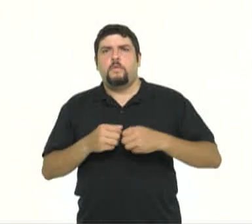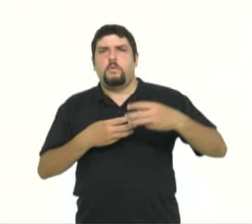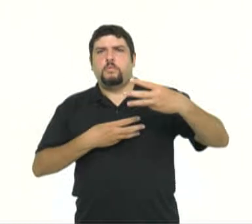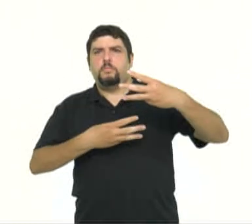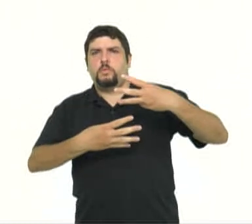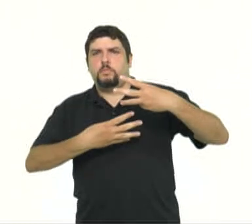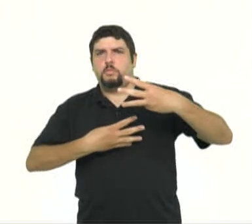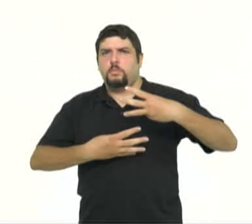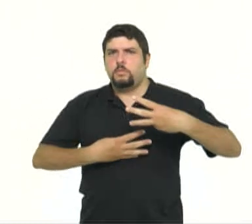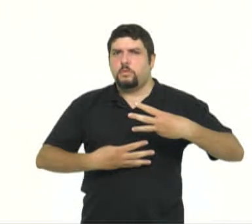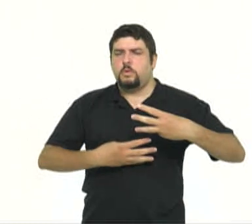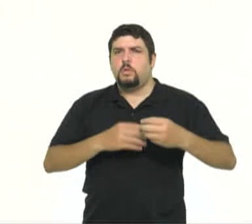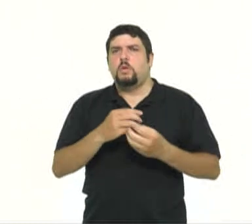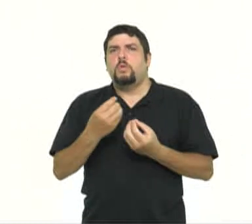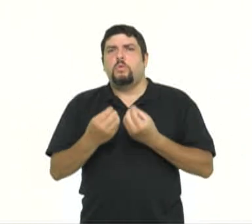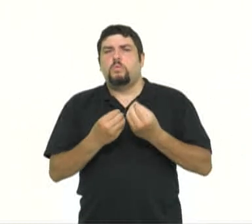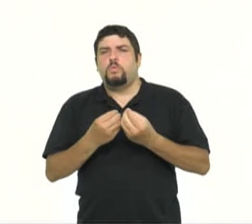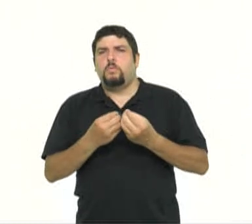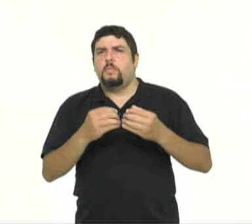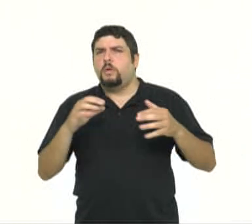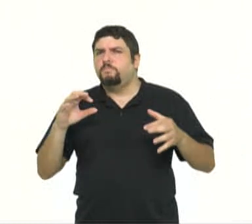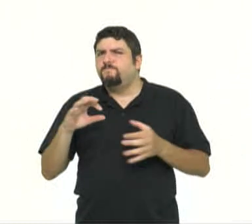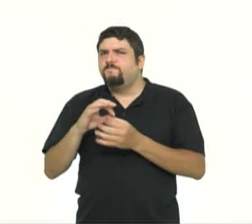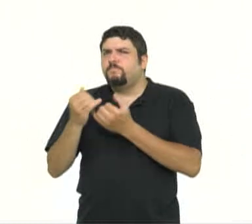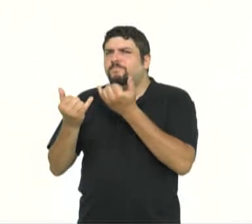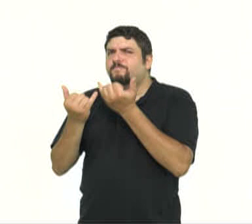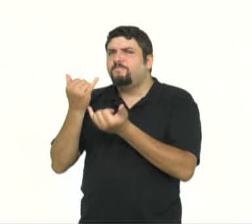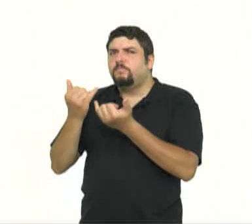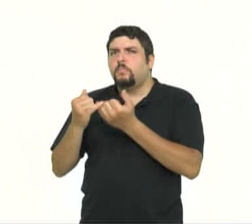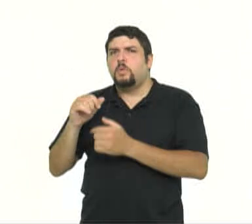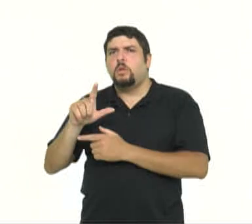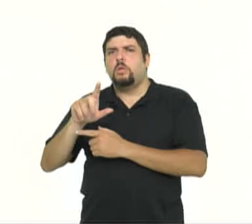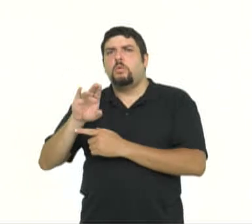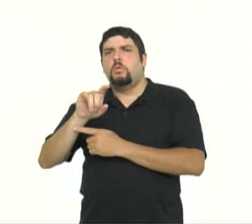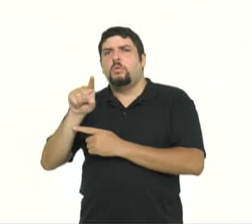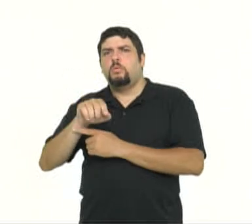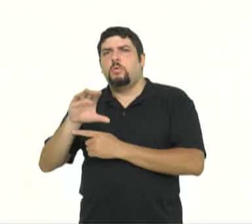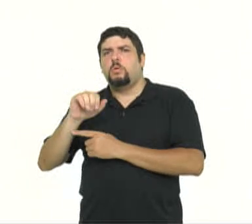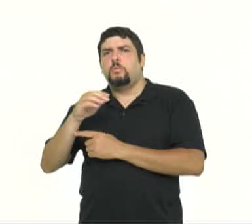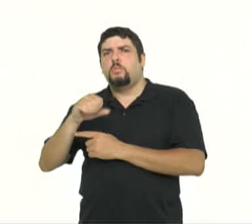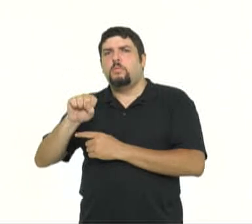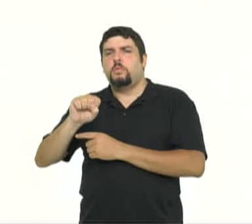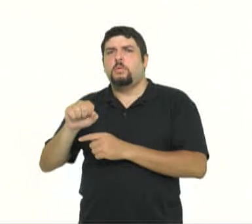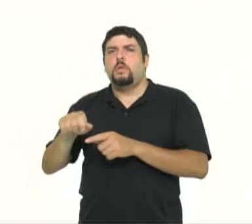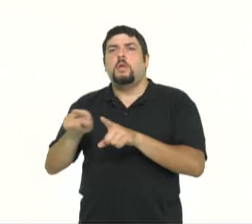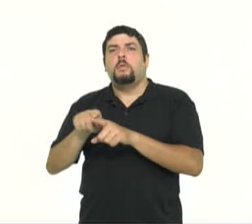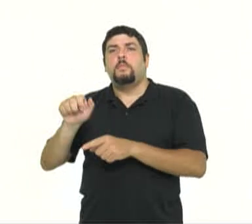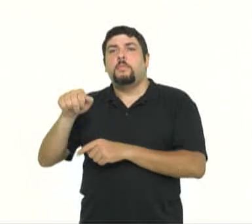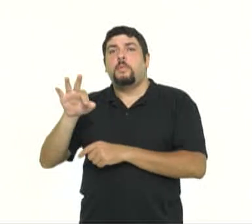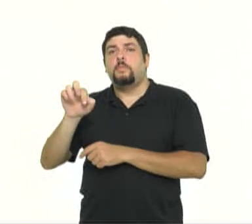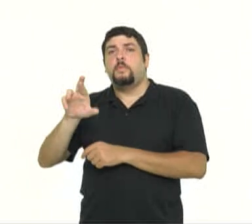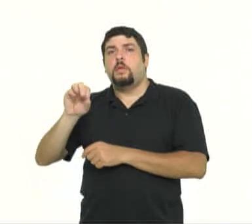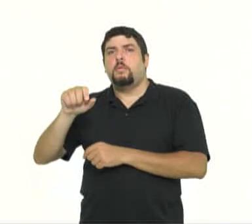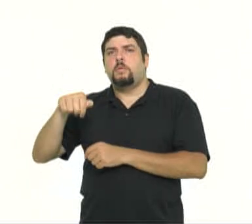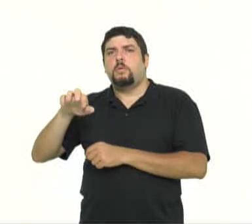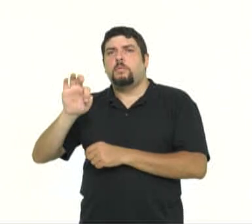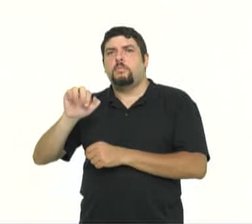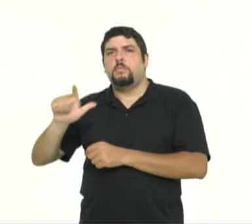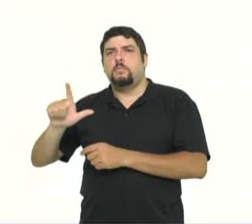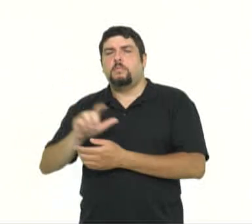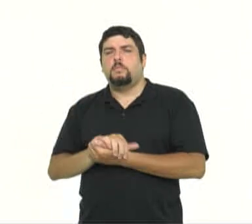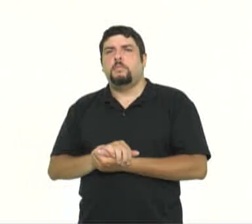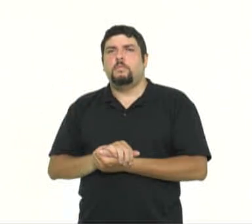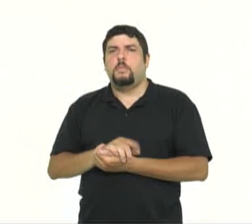linguagem à linguagem de Luís Vaz de Camões e Antero de Quental. Seus poemas frequentemente traziam à